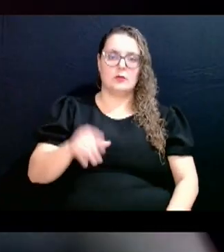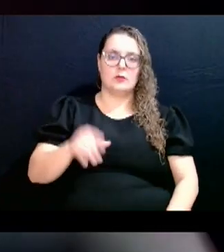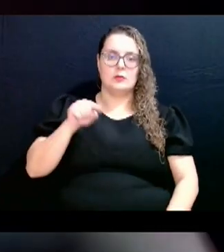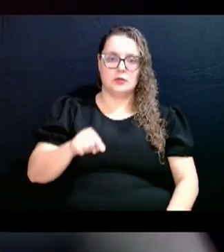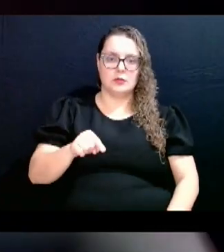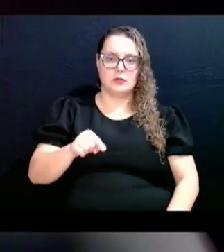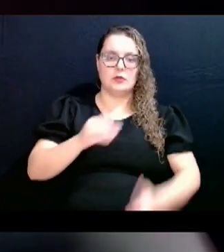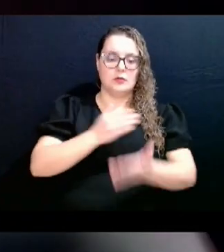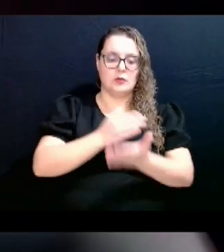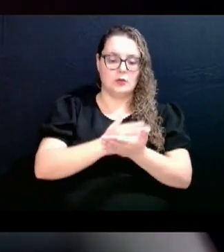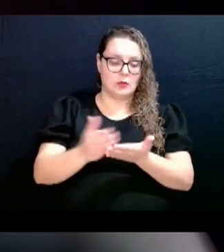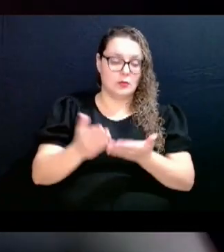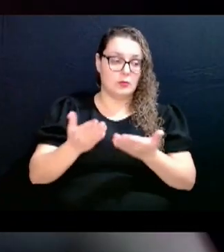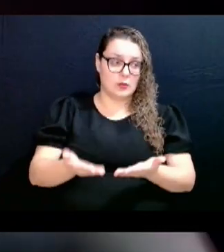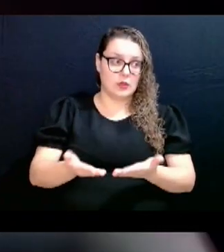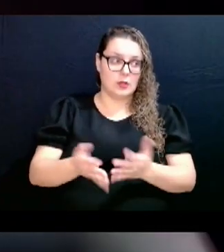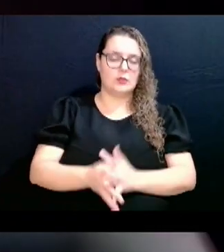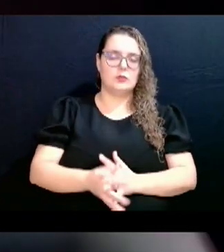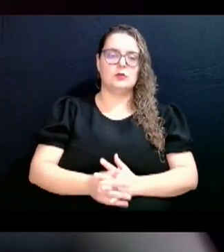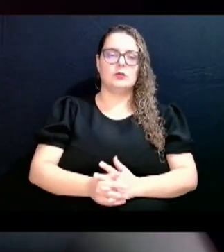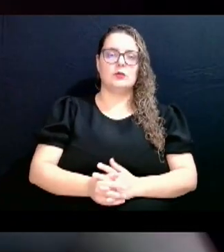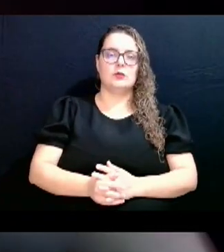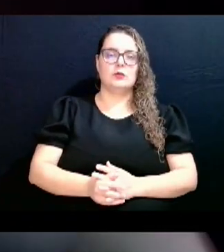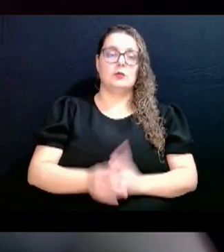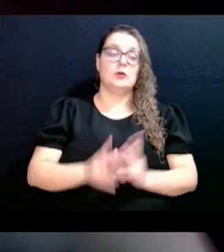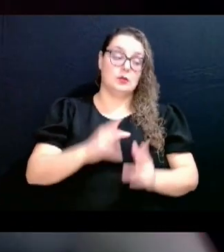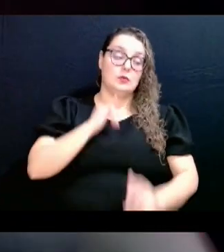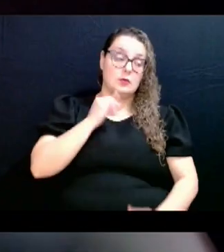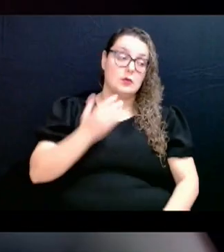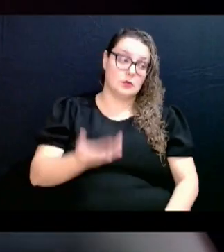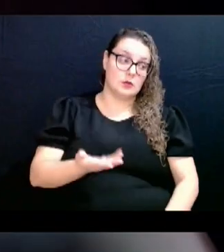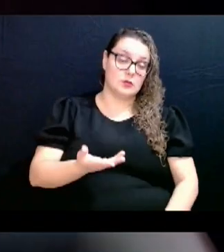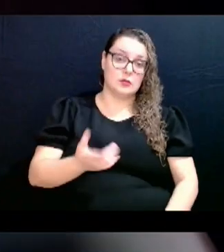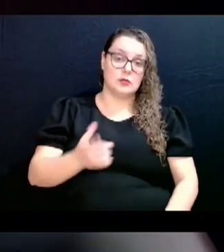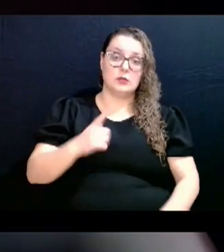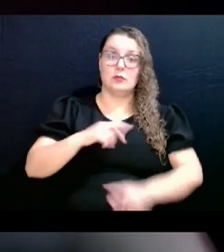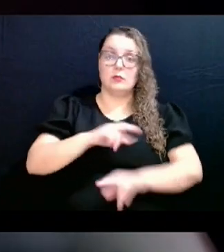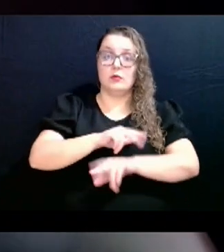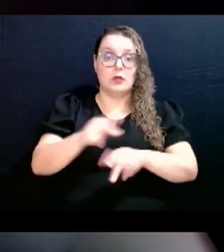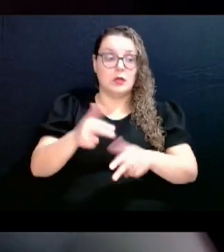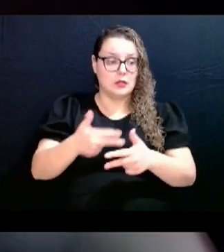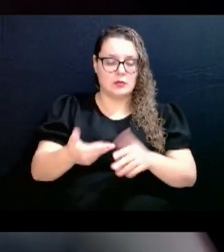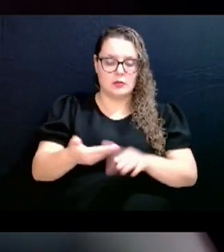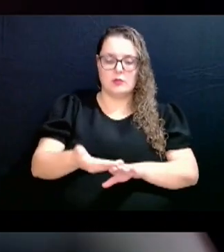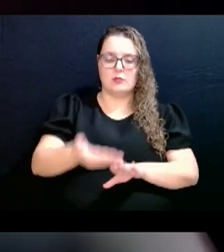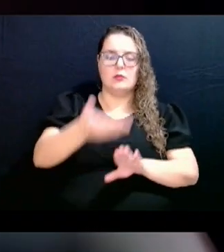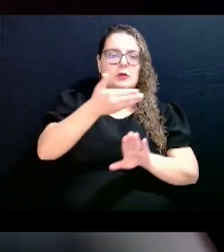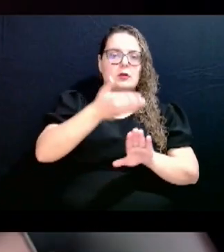inicial. Só que, o que você falou, tem N situações por trás,